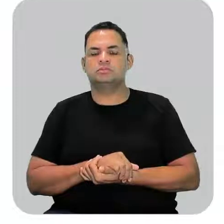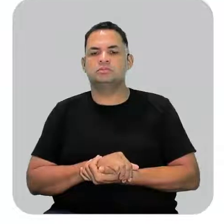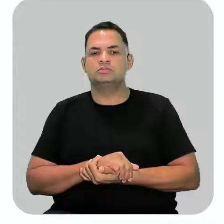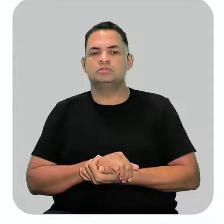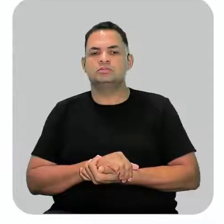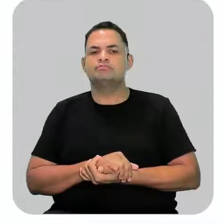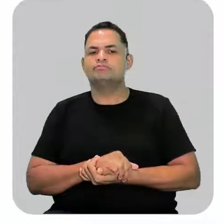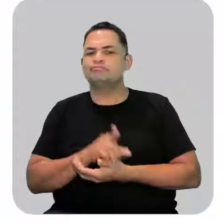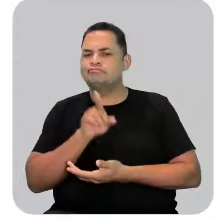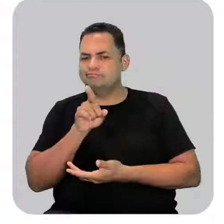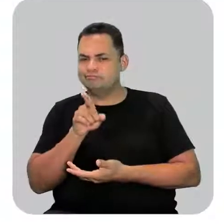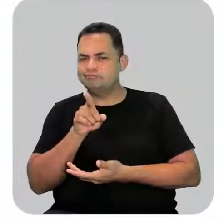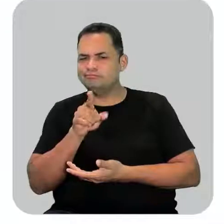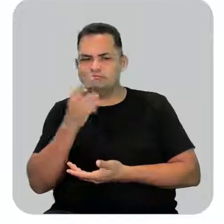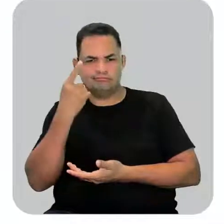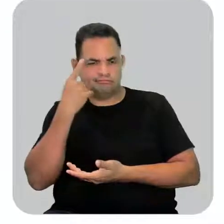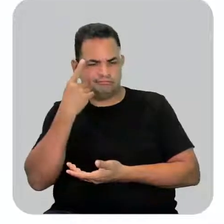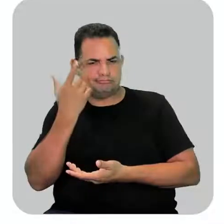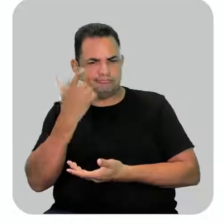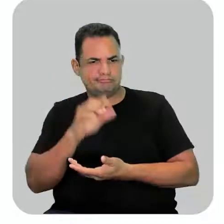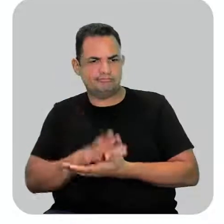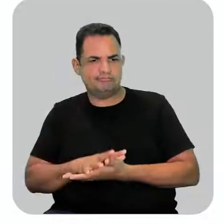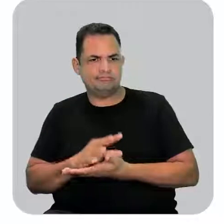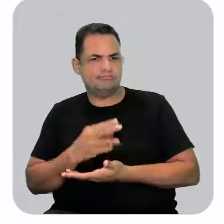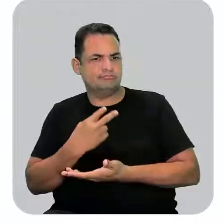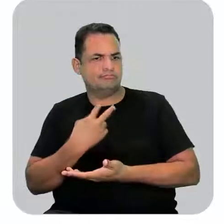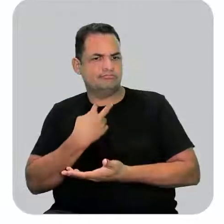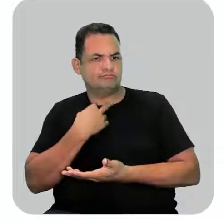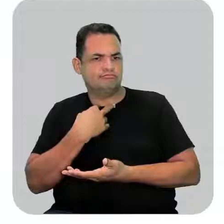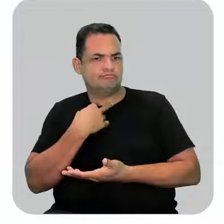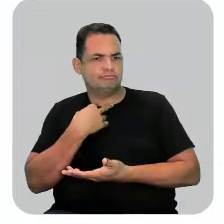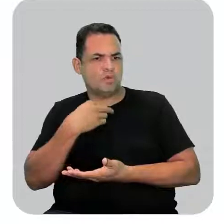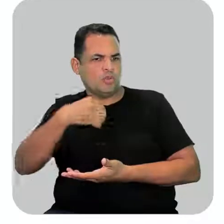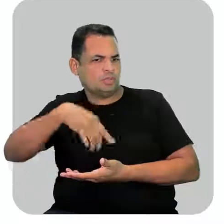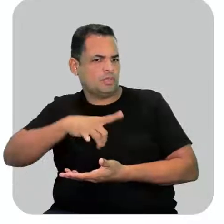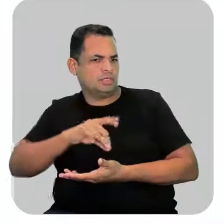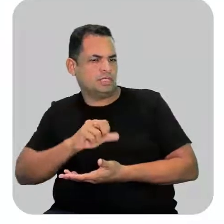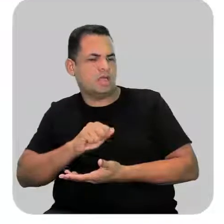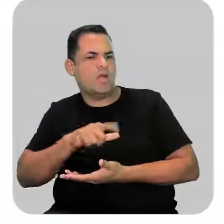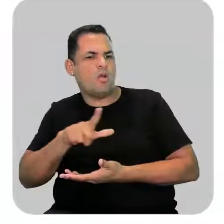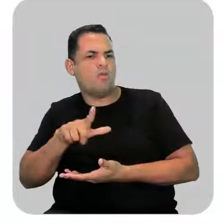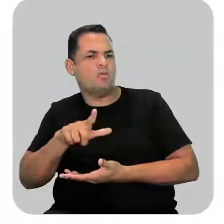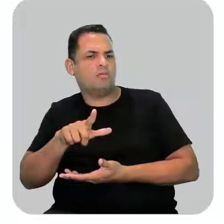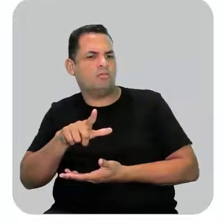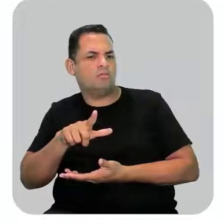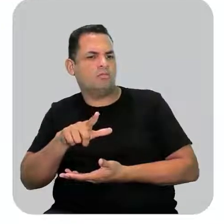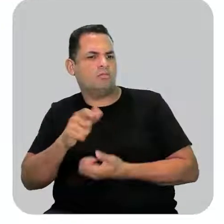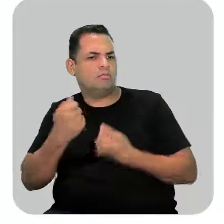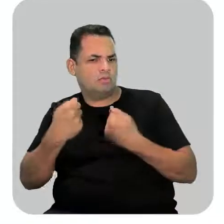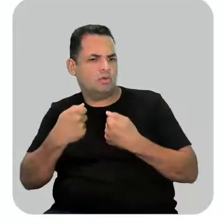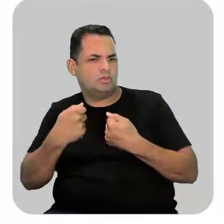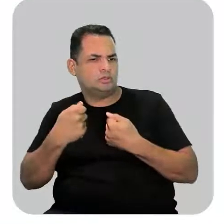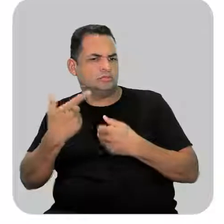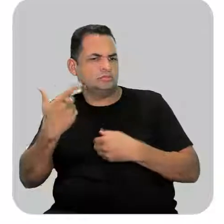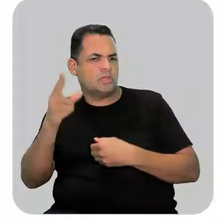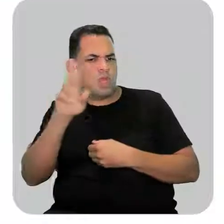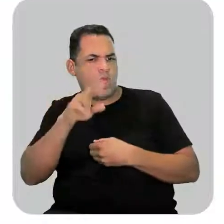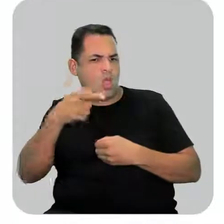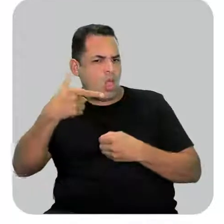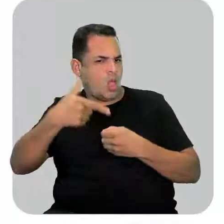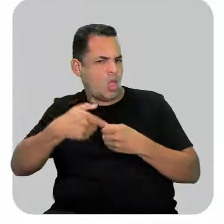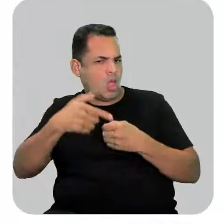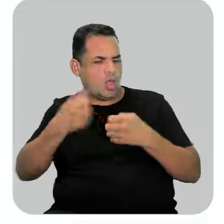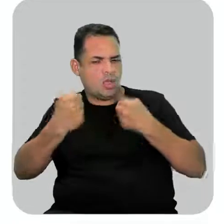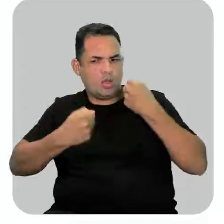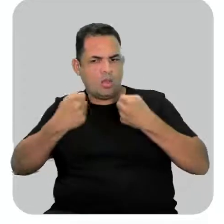aí? Vocês acham que o metanol ele não pode, em hipótese alguma, ser utilizado como combustível? Eu acho que não. Eu